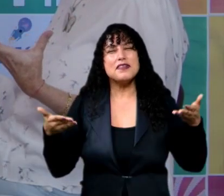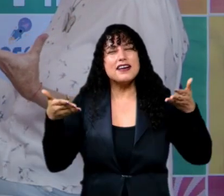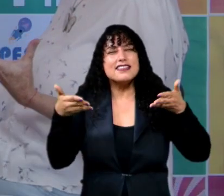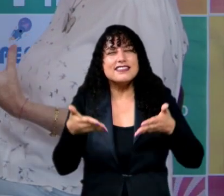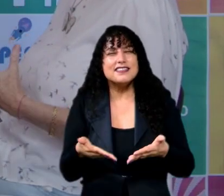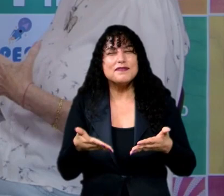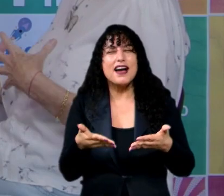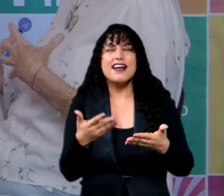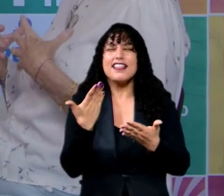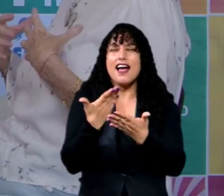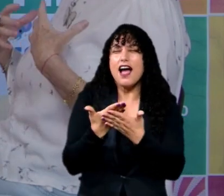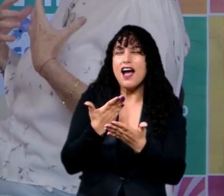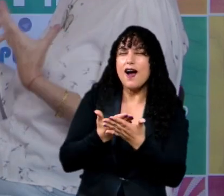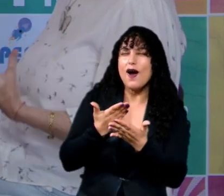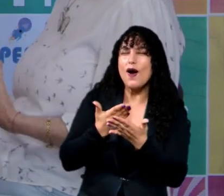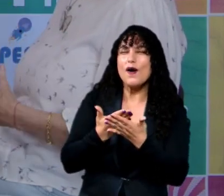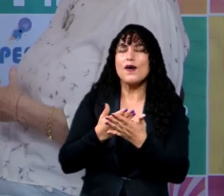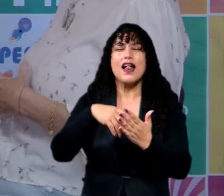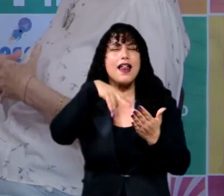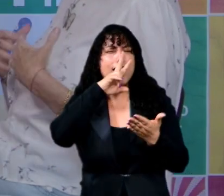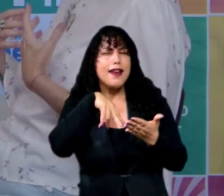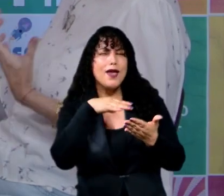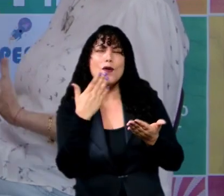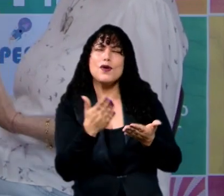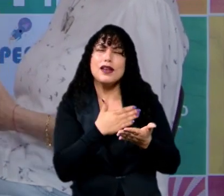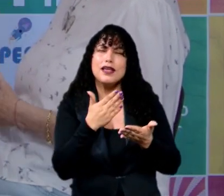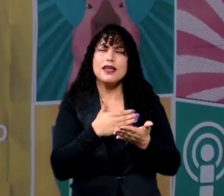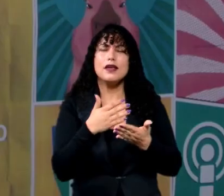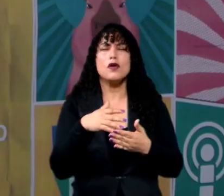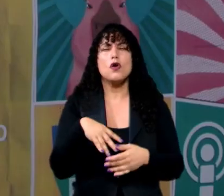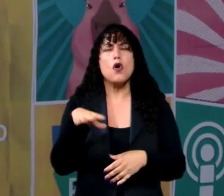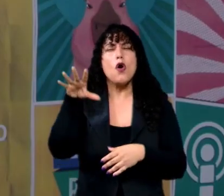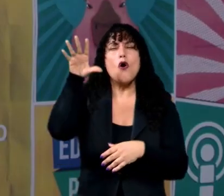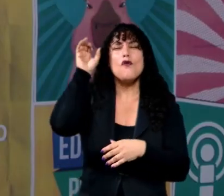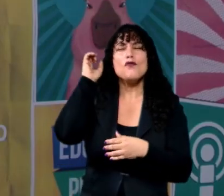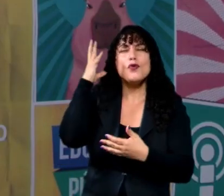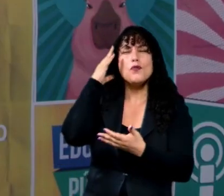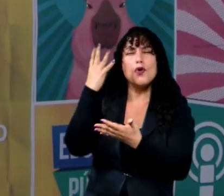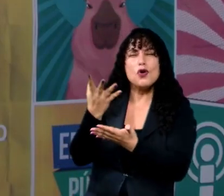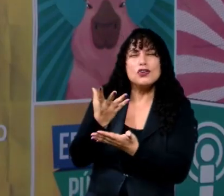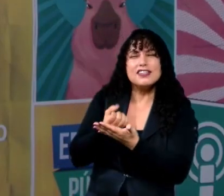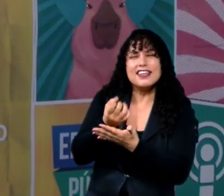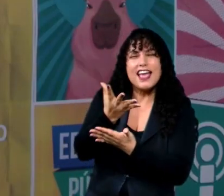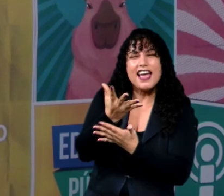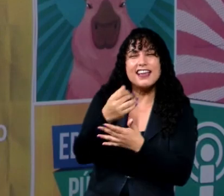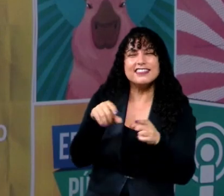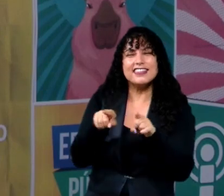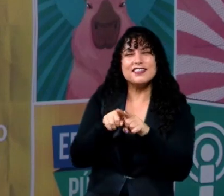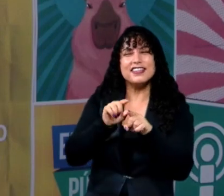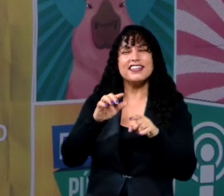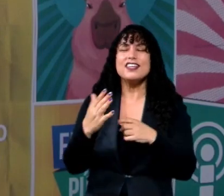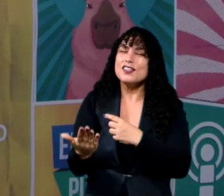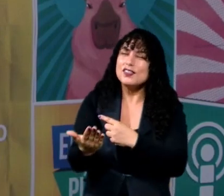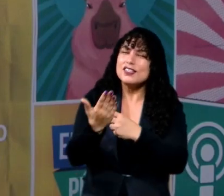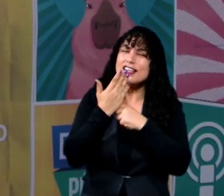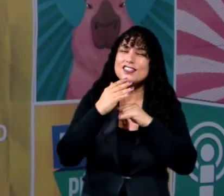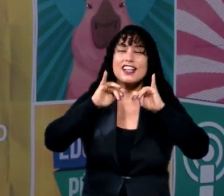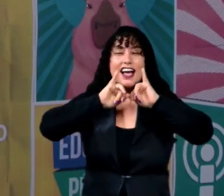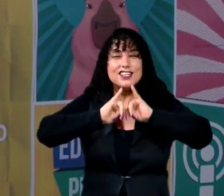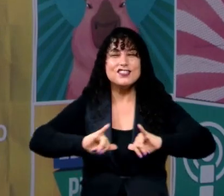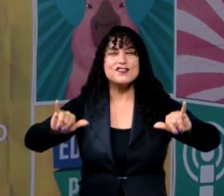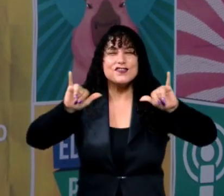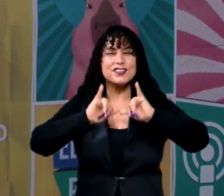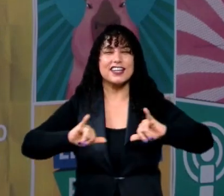dessas aulas, ler esse livro, ouvir esses podcasts, e também nos ajudar a divulgar isso,